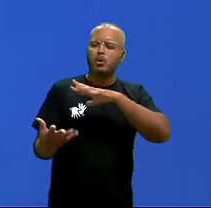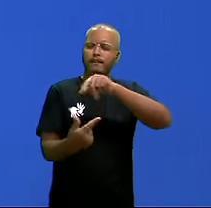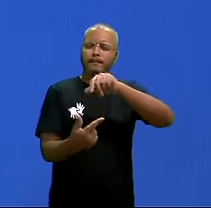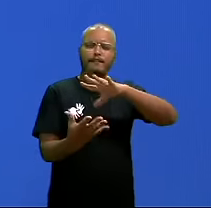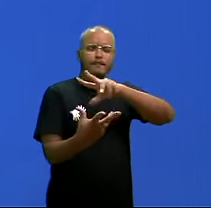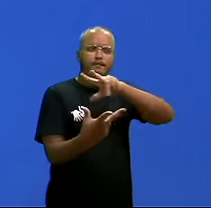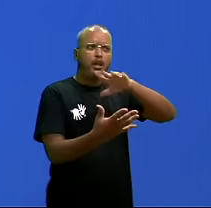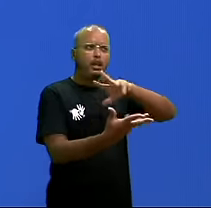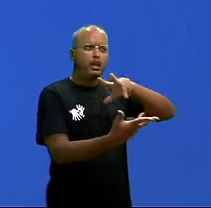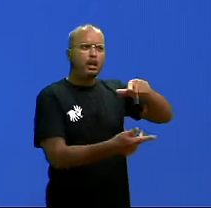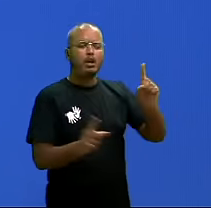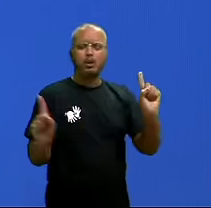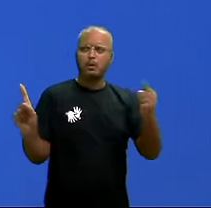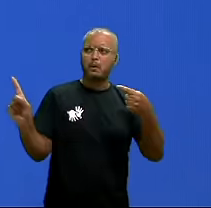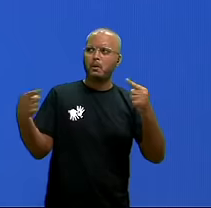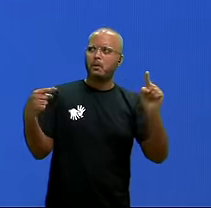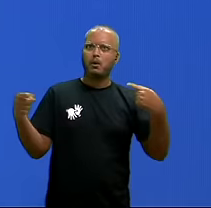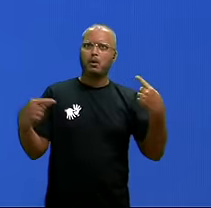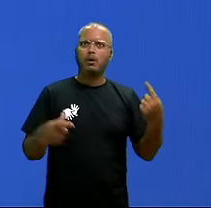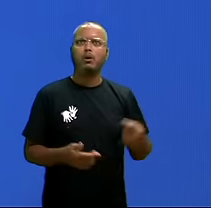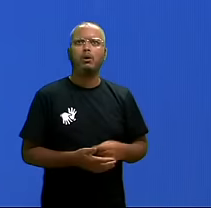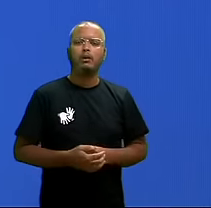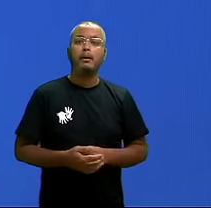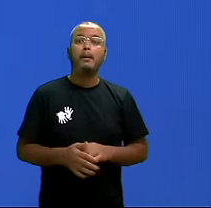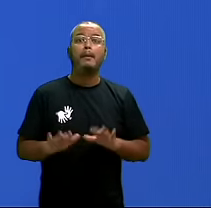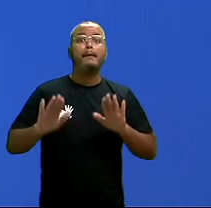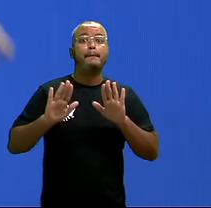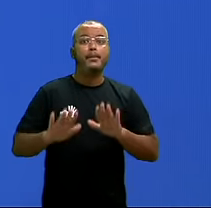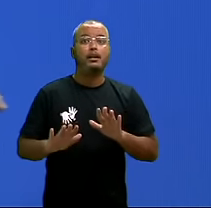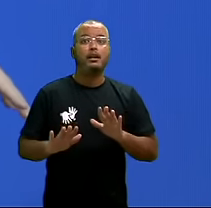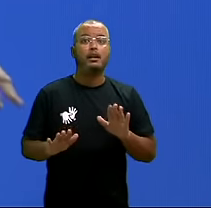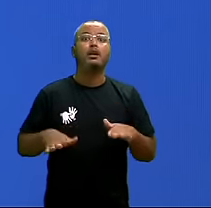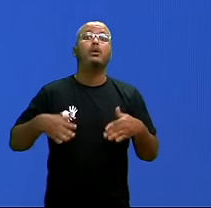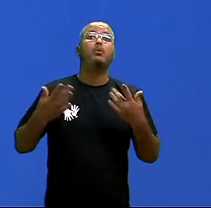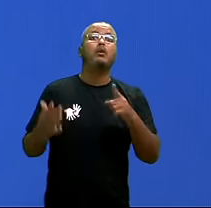conspira ao favor. Eu não sei o que é. Uma coisa assim, mas quando a gente se levanta,